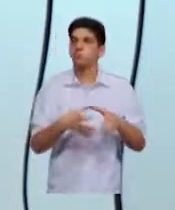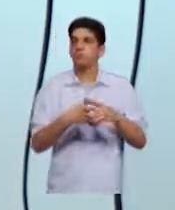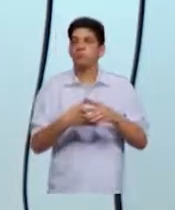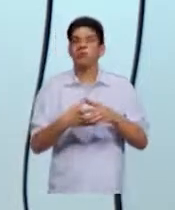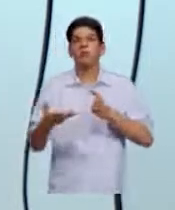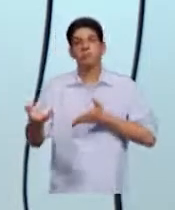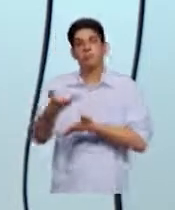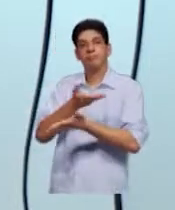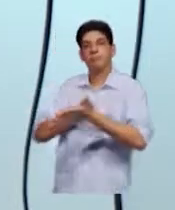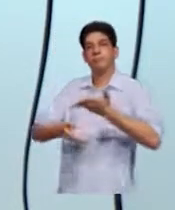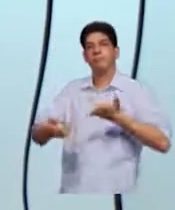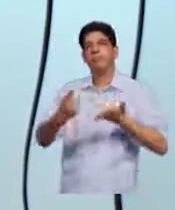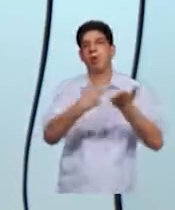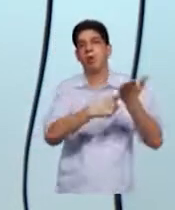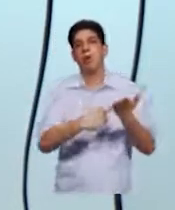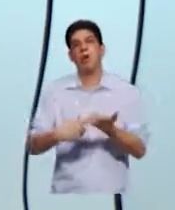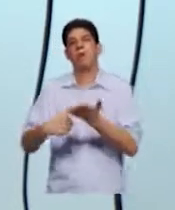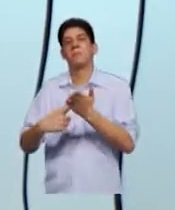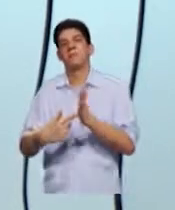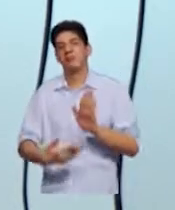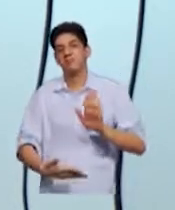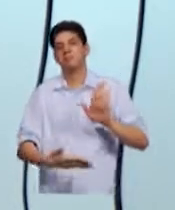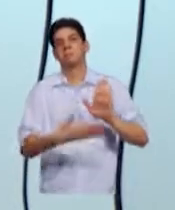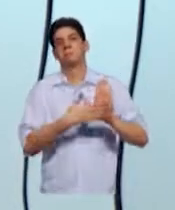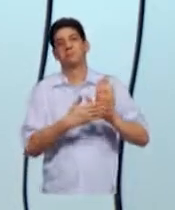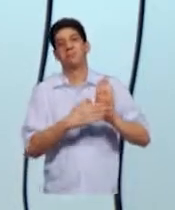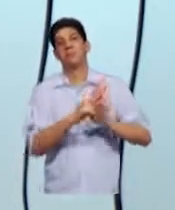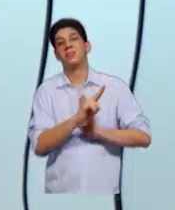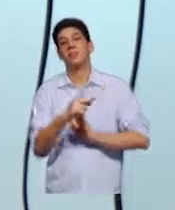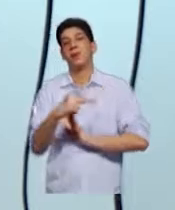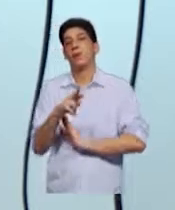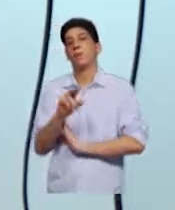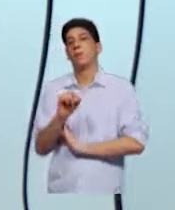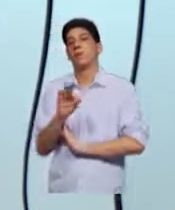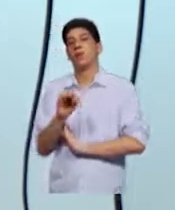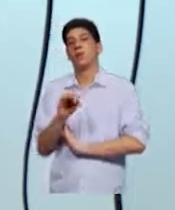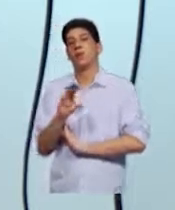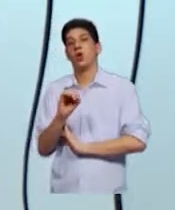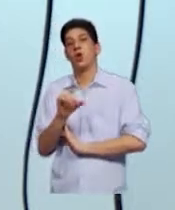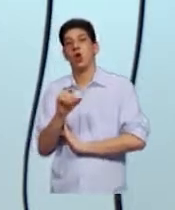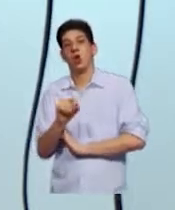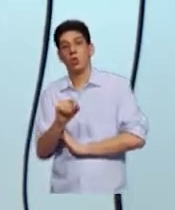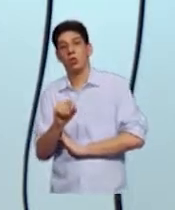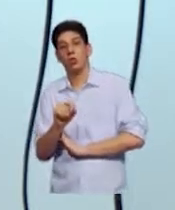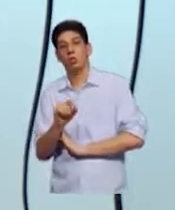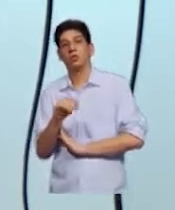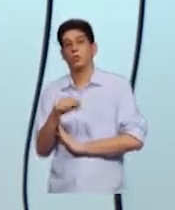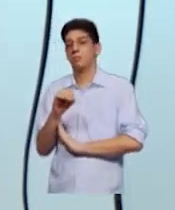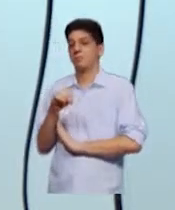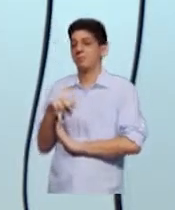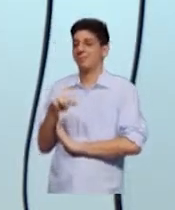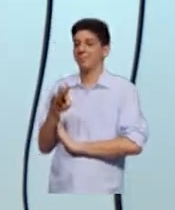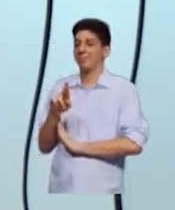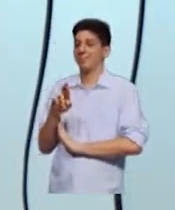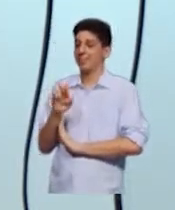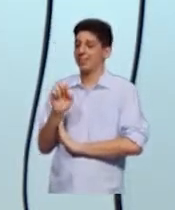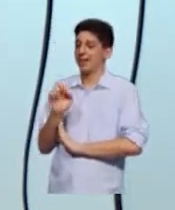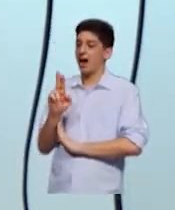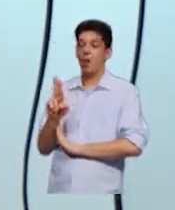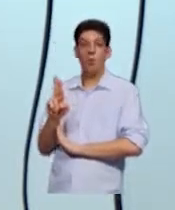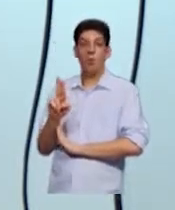esse acordo. Então, é o que a gente chama de Protocolo de Montreal. É o protocolo onde os países